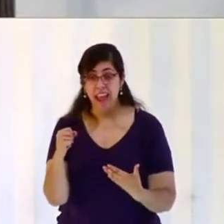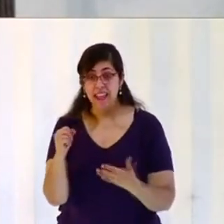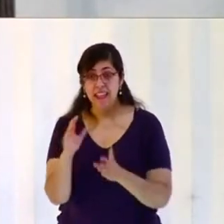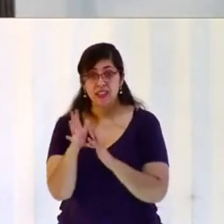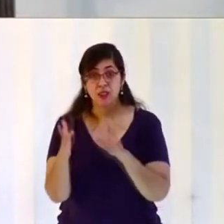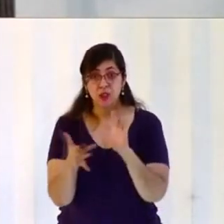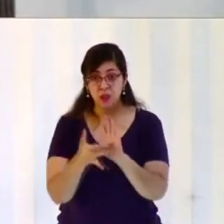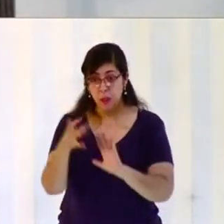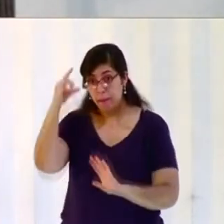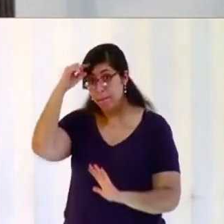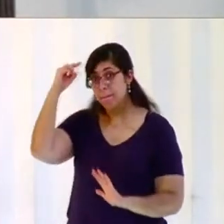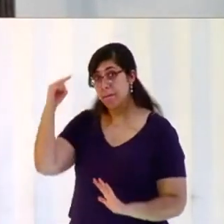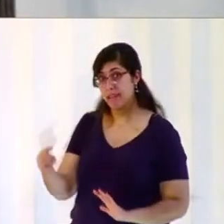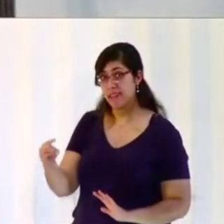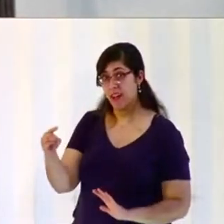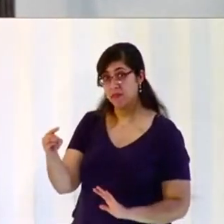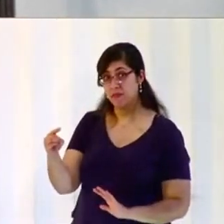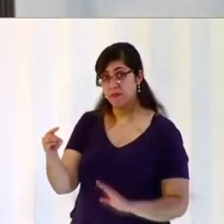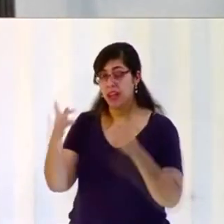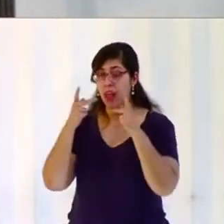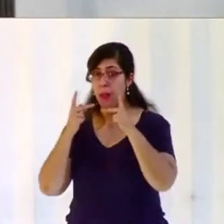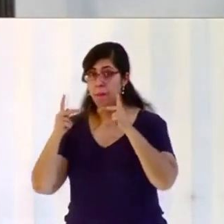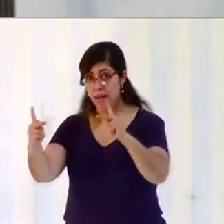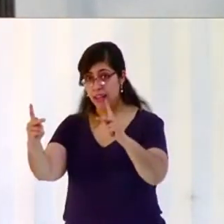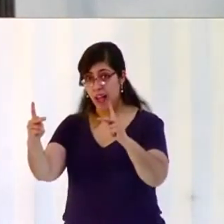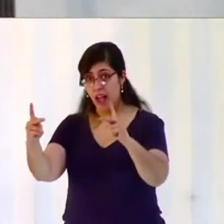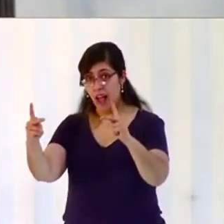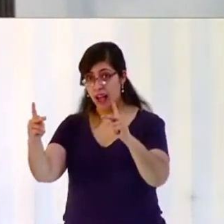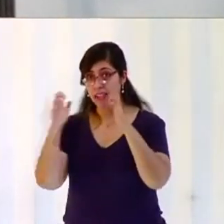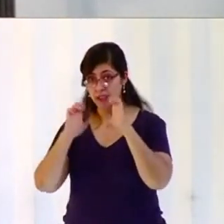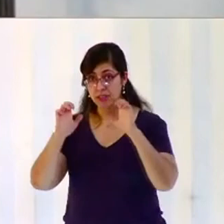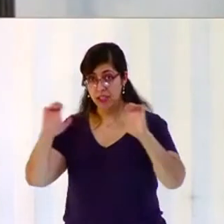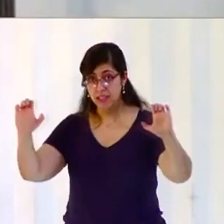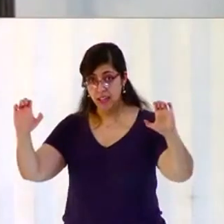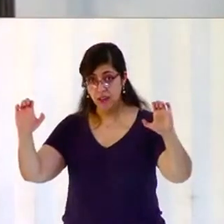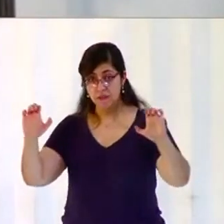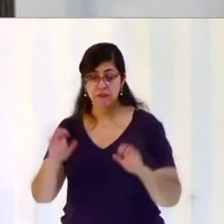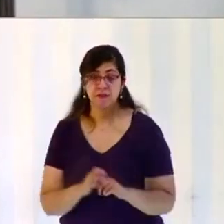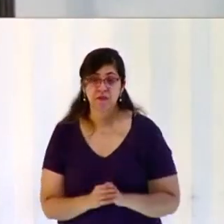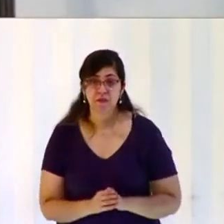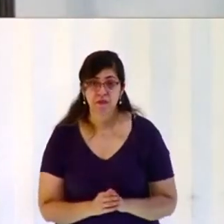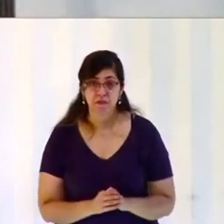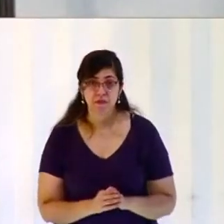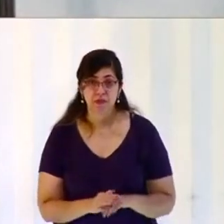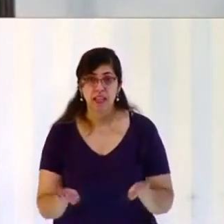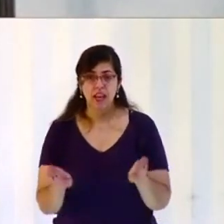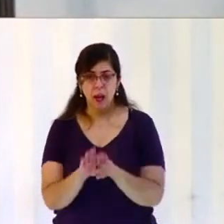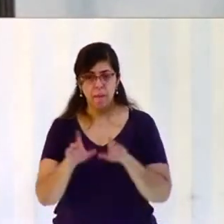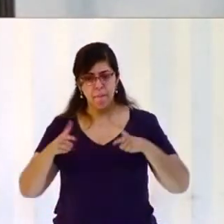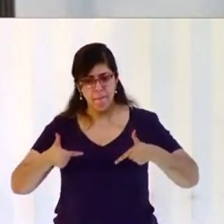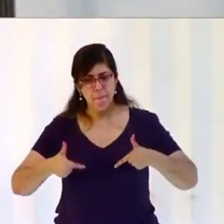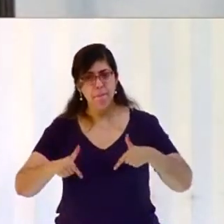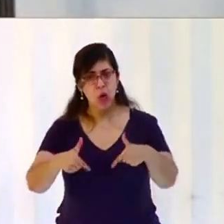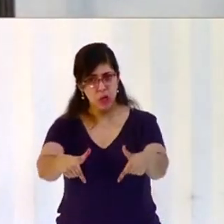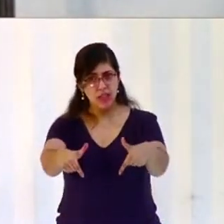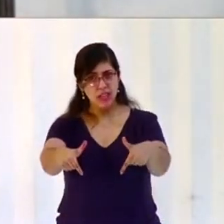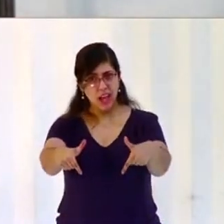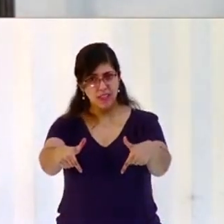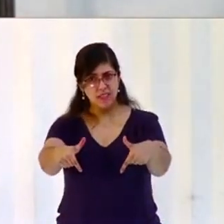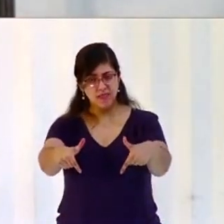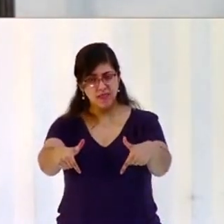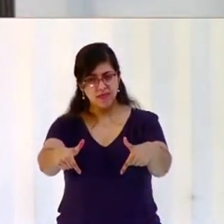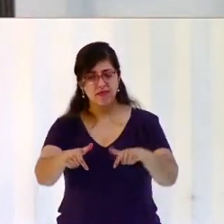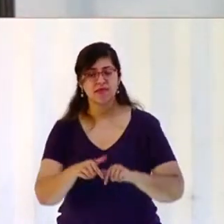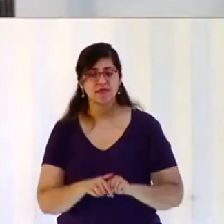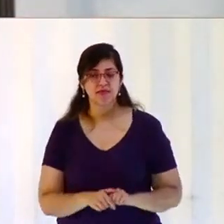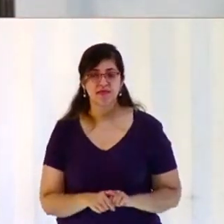aí, duas coisas, né? A pregar a palavra, expor a palavra e a lutar de maneira apologética contra